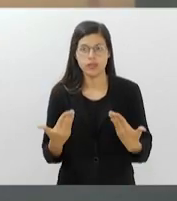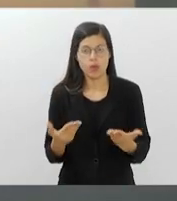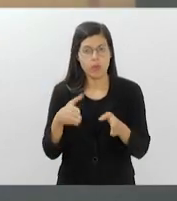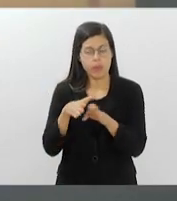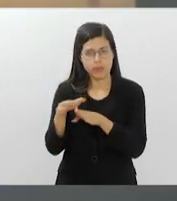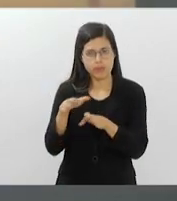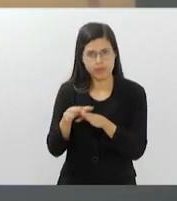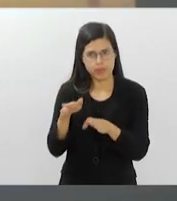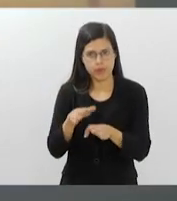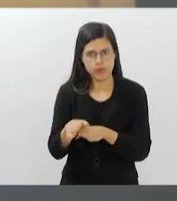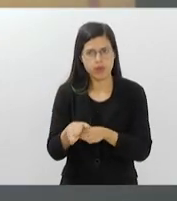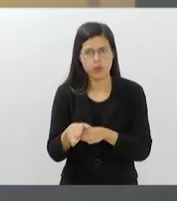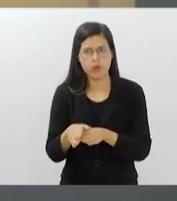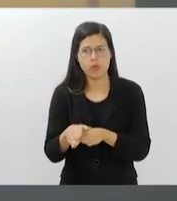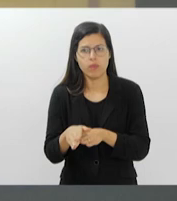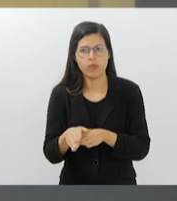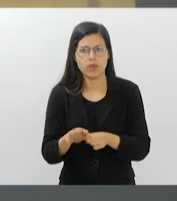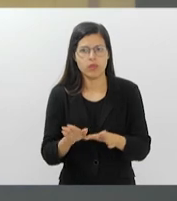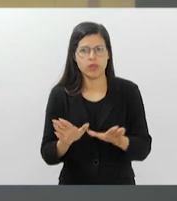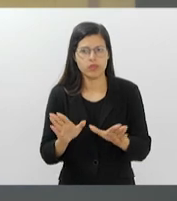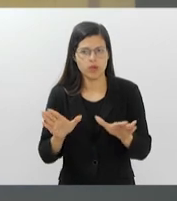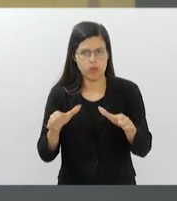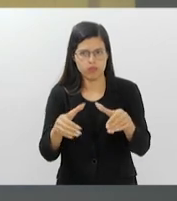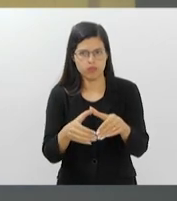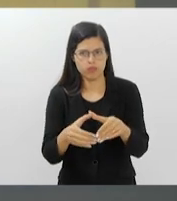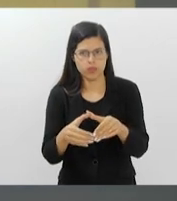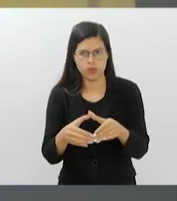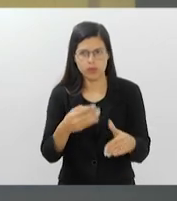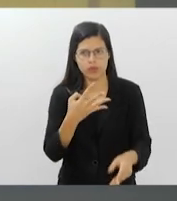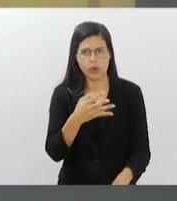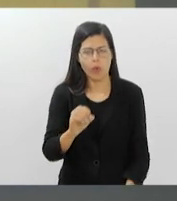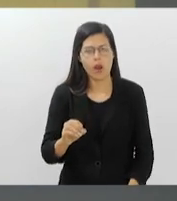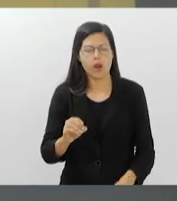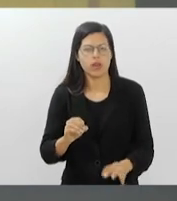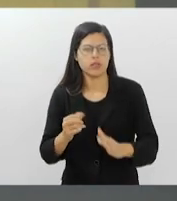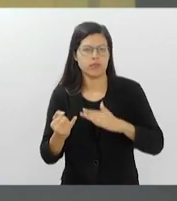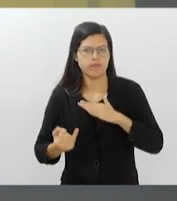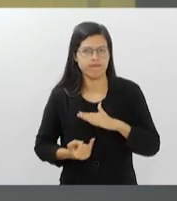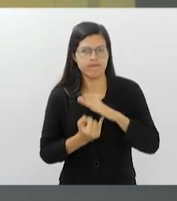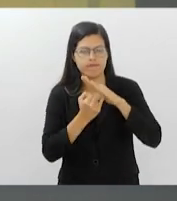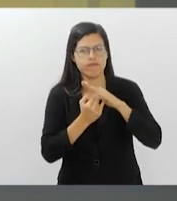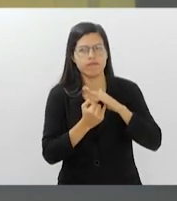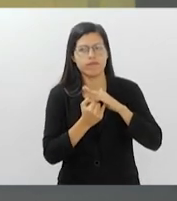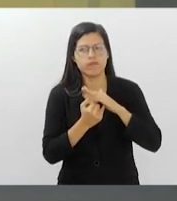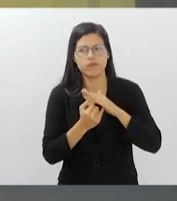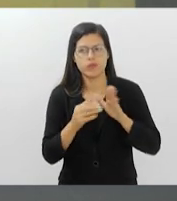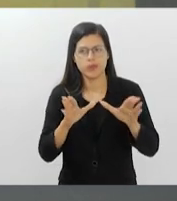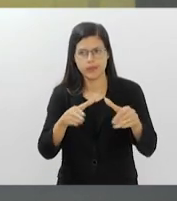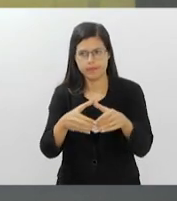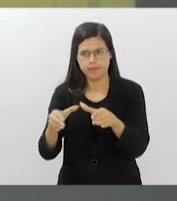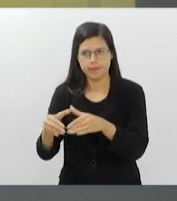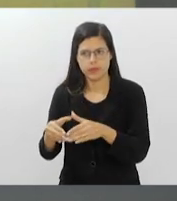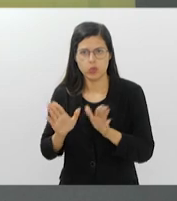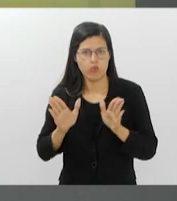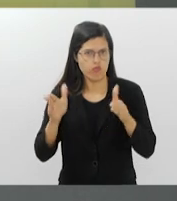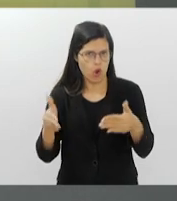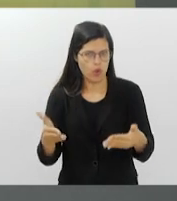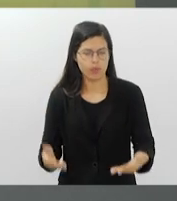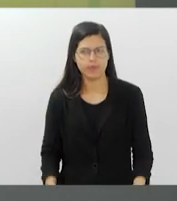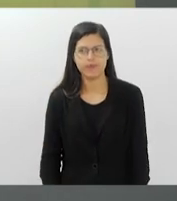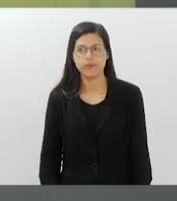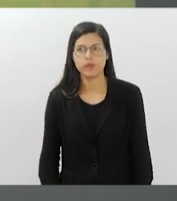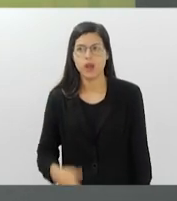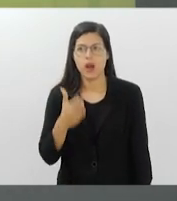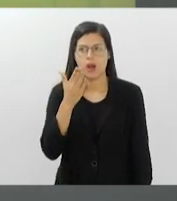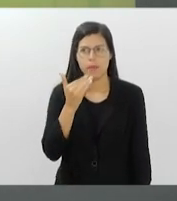recomendações enquanto fóra enquanto coletivos de 40 organizações que compõem esses planos e o fórum né Eh